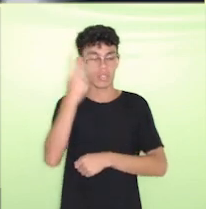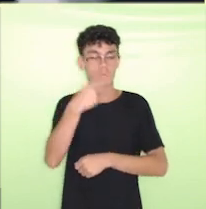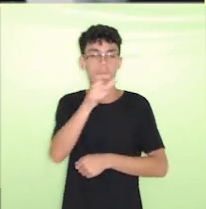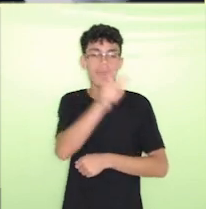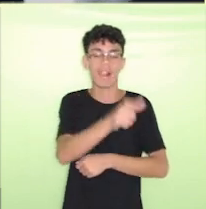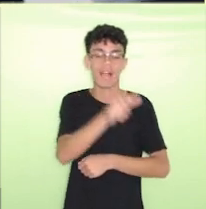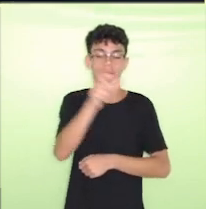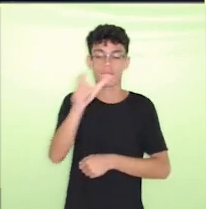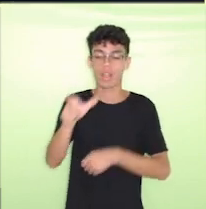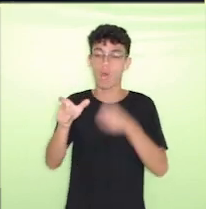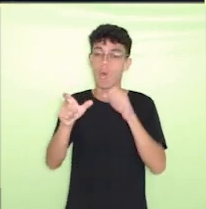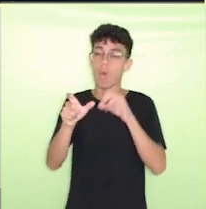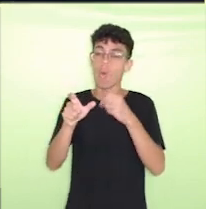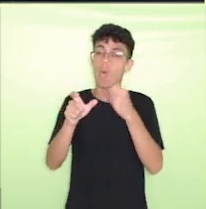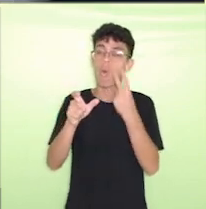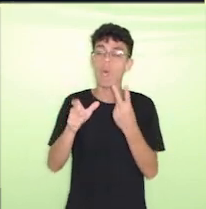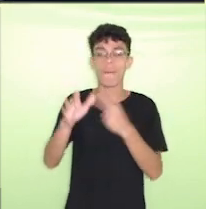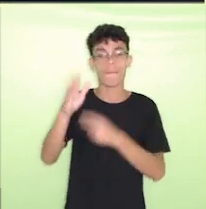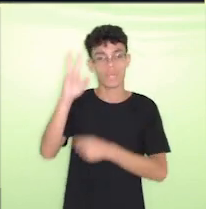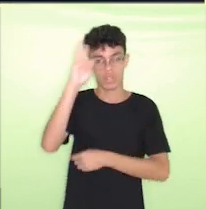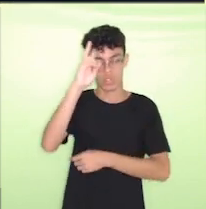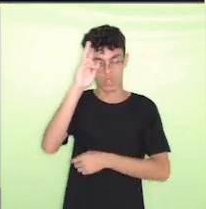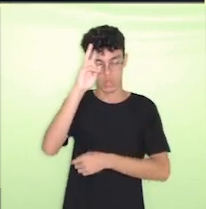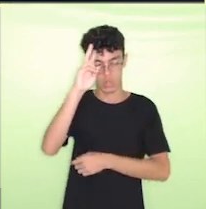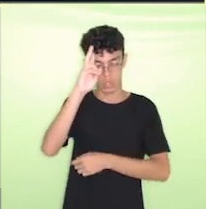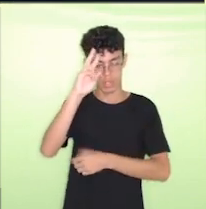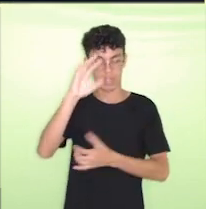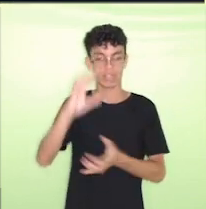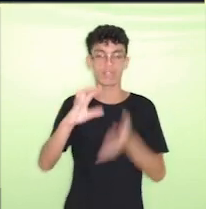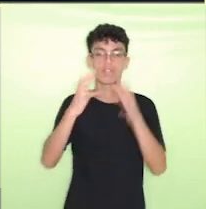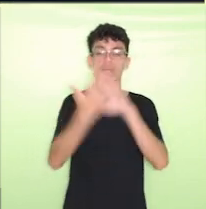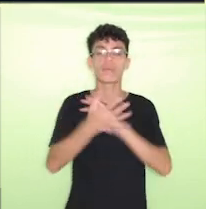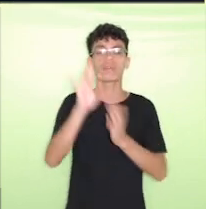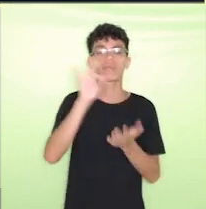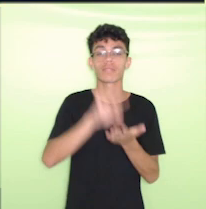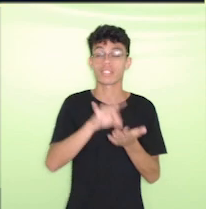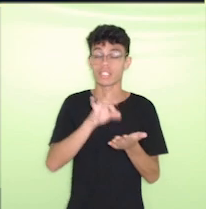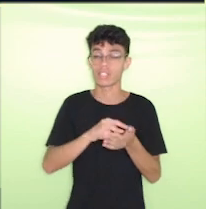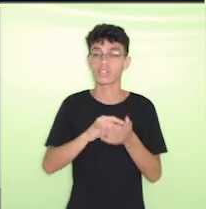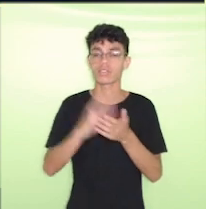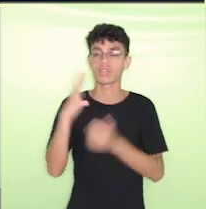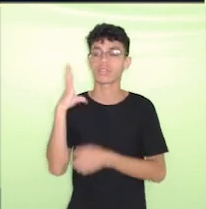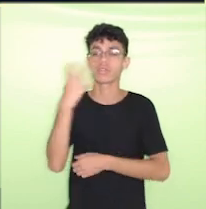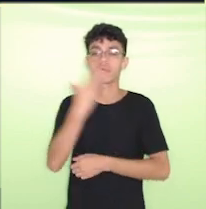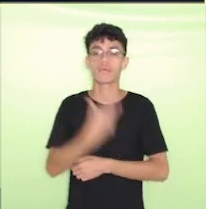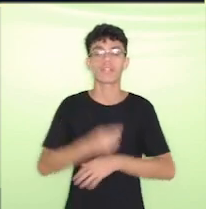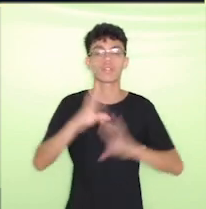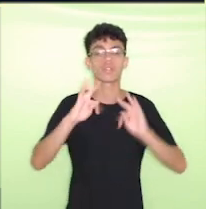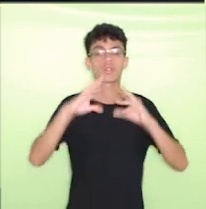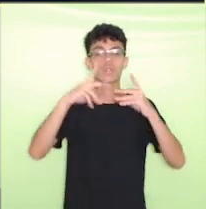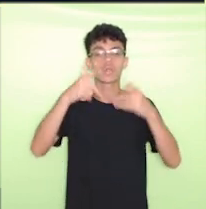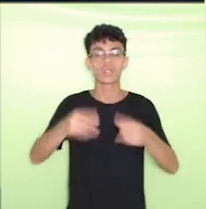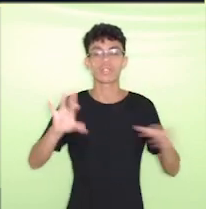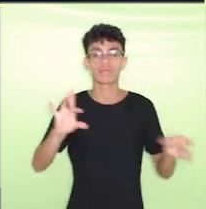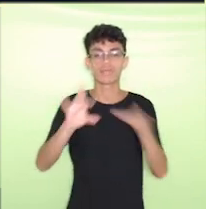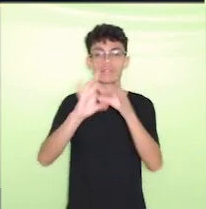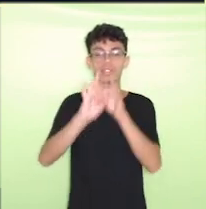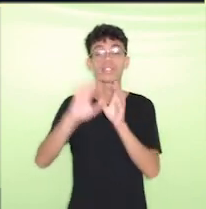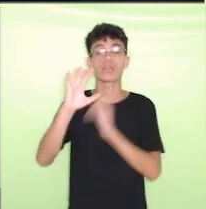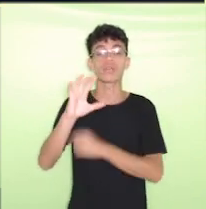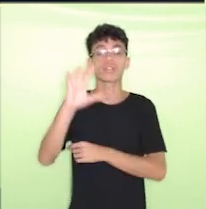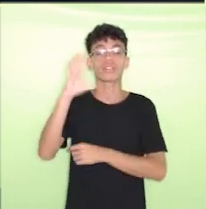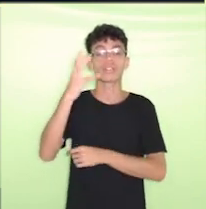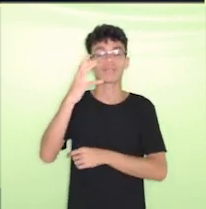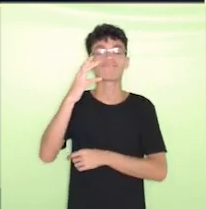você diz, as suas parábolas, se transformariam em verdade no espírito de todas. E isso